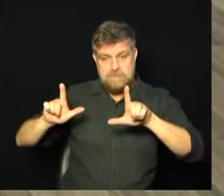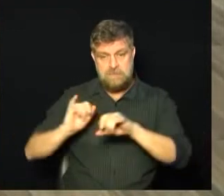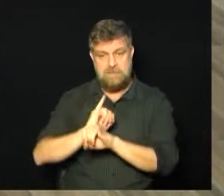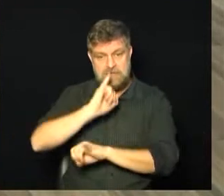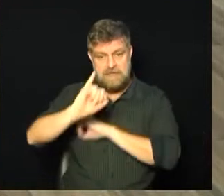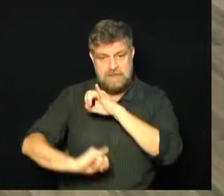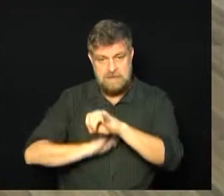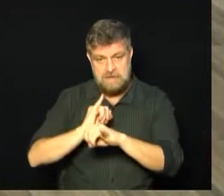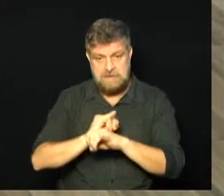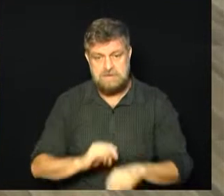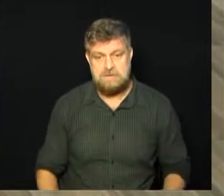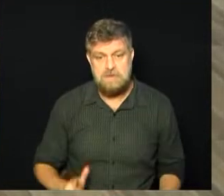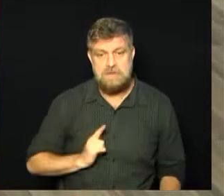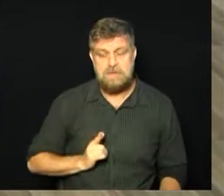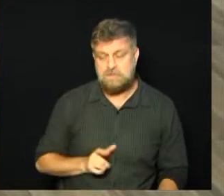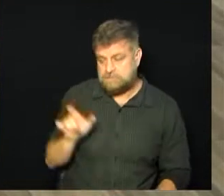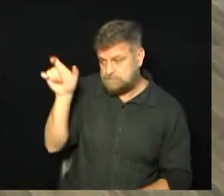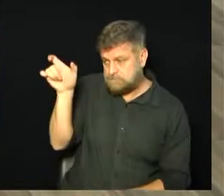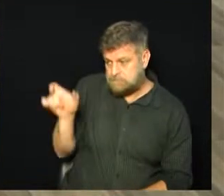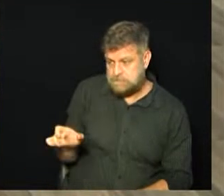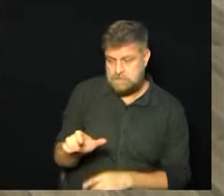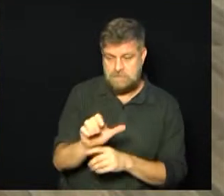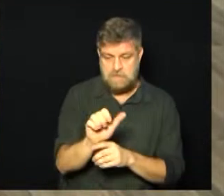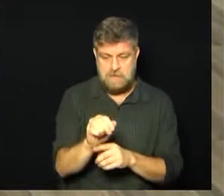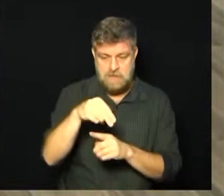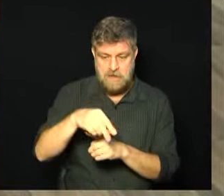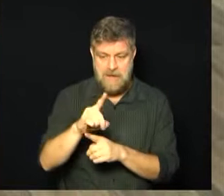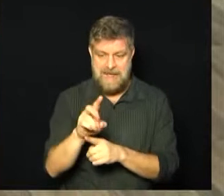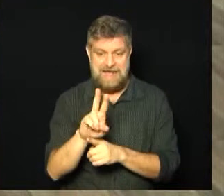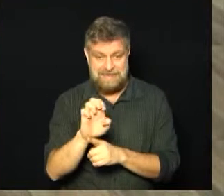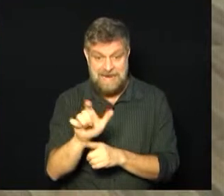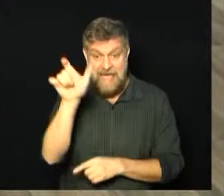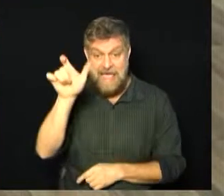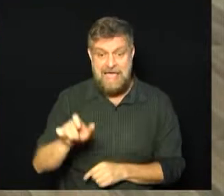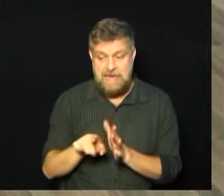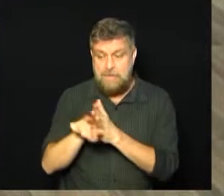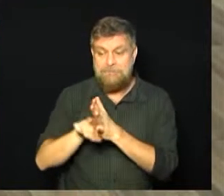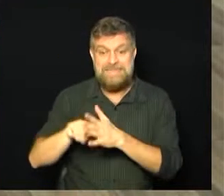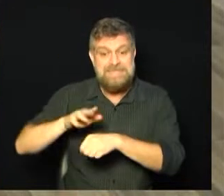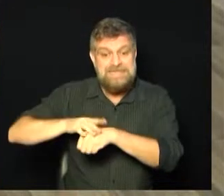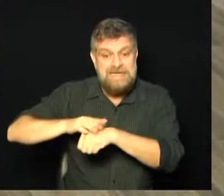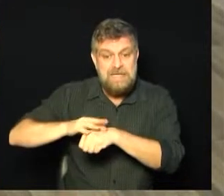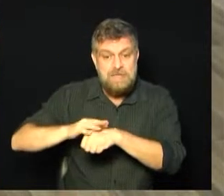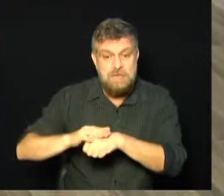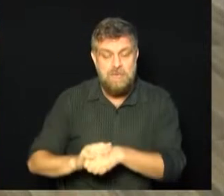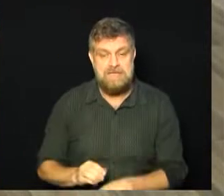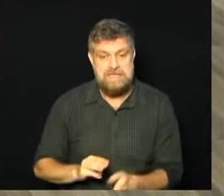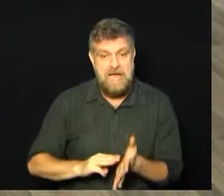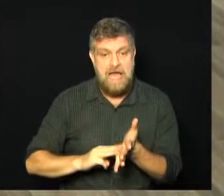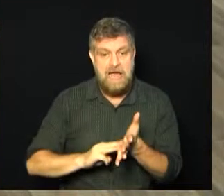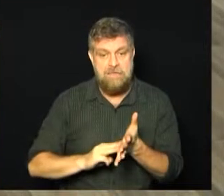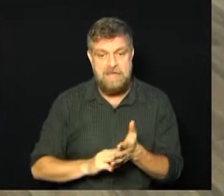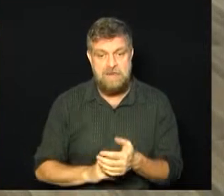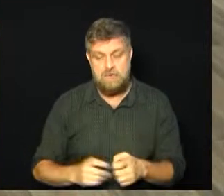digital, que é o doutor André Ribas, que é infectologista, membro da Sociedade de Medicina e Cirurgia de